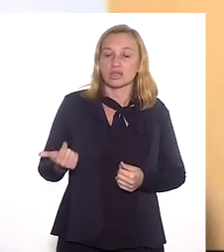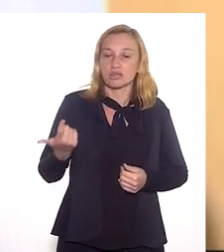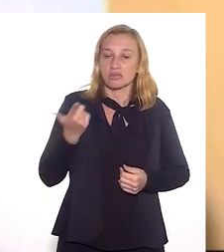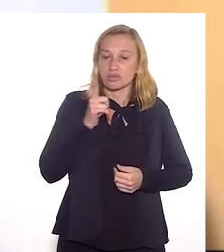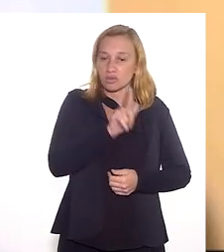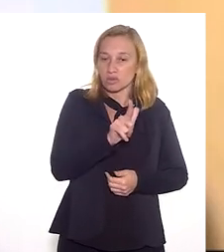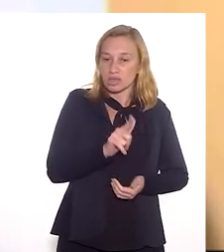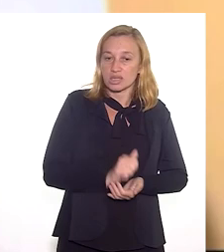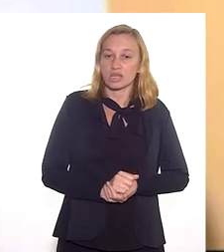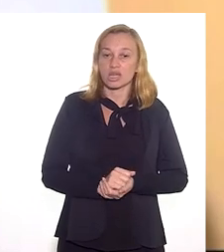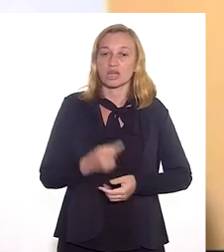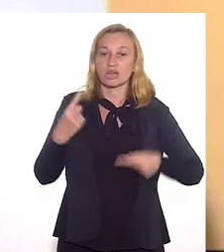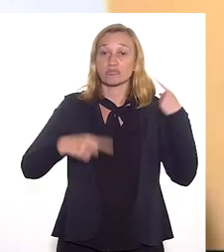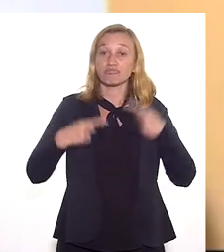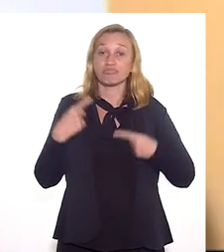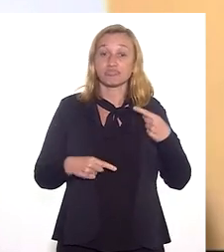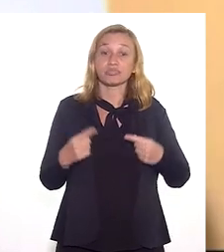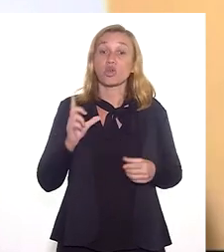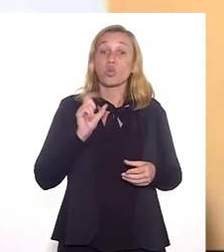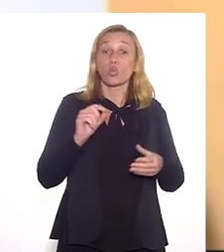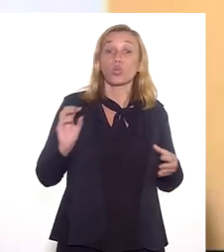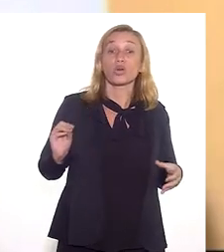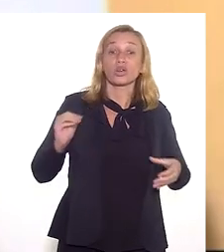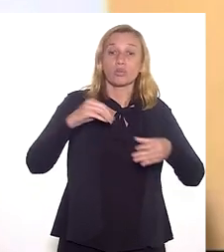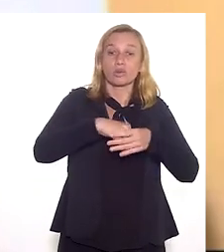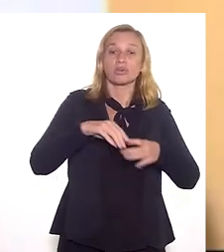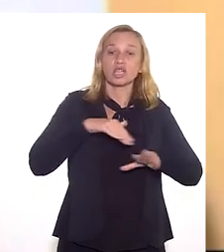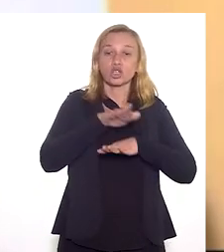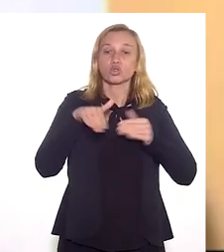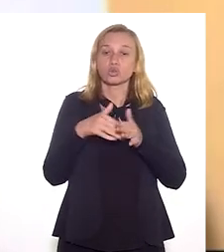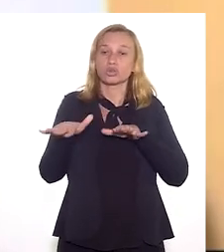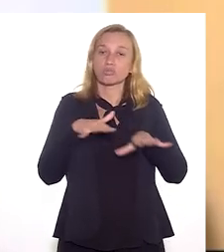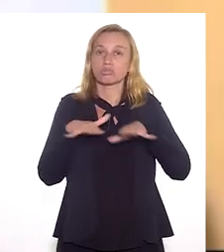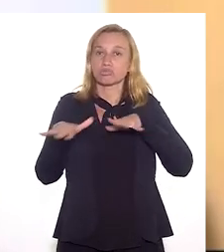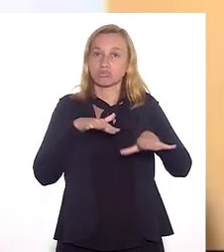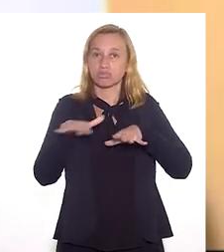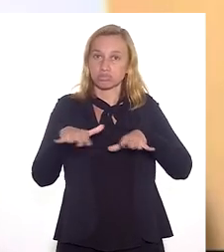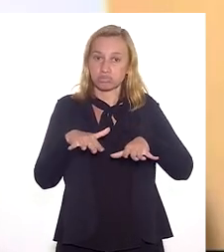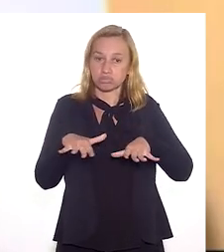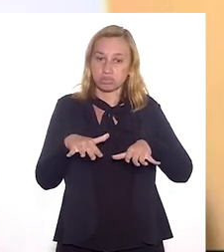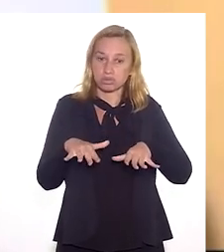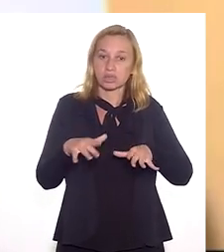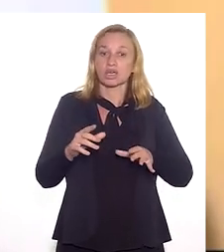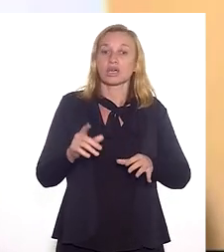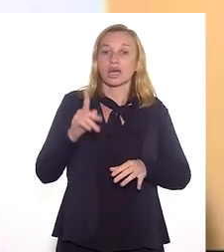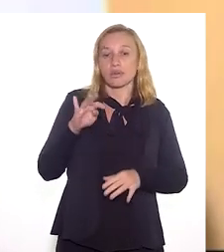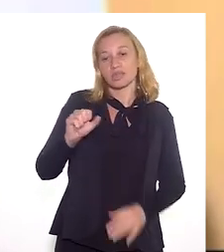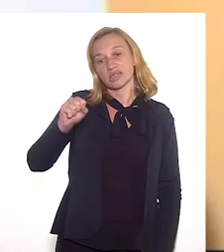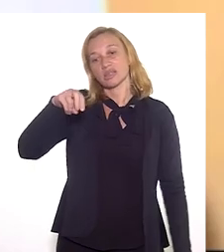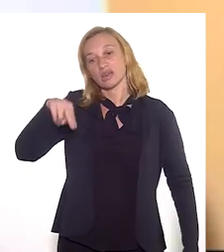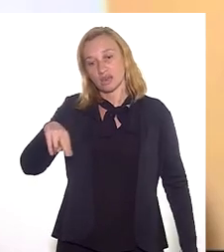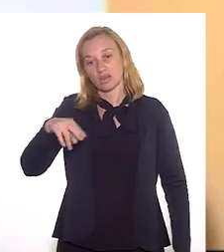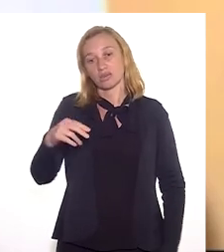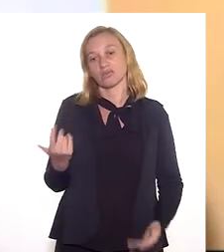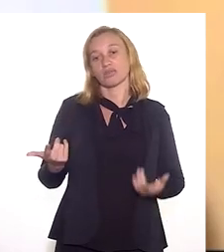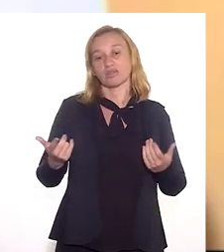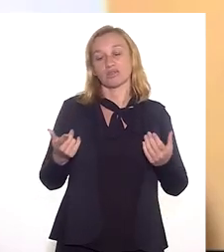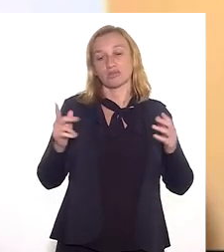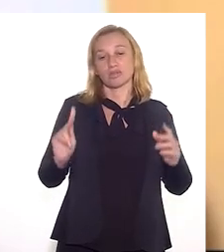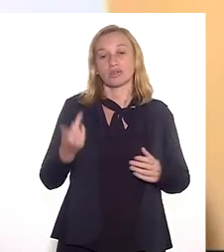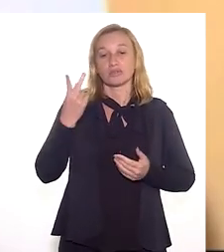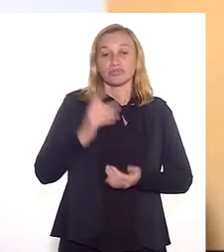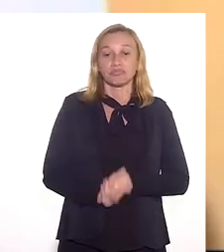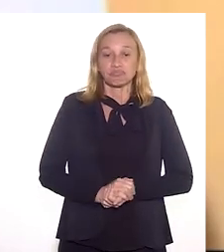fato, apostar mais nisso. Eu queria que você falasse um pouquinho das políticas e do que complementa também toda essa mobilização, que o Web